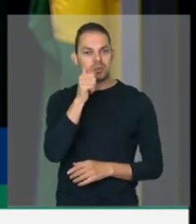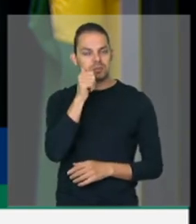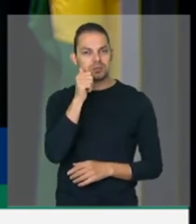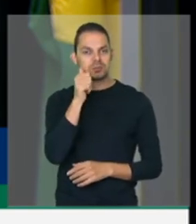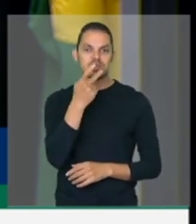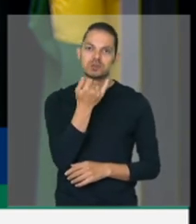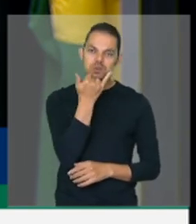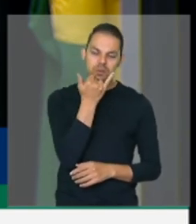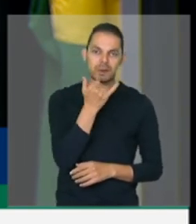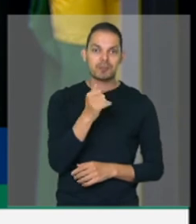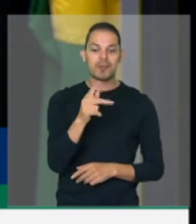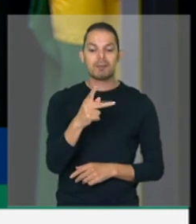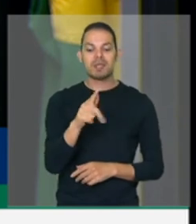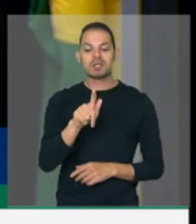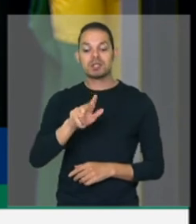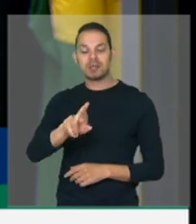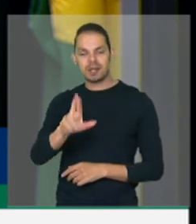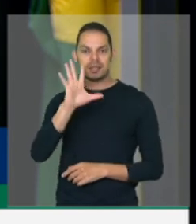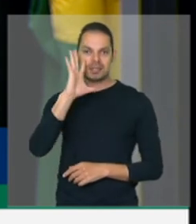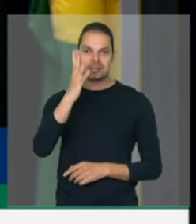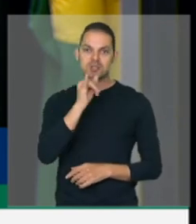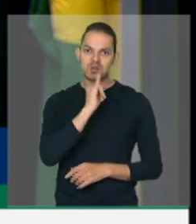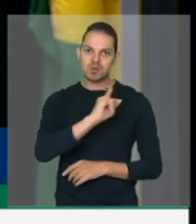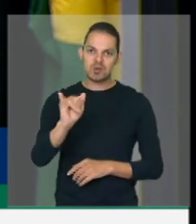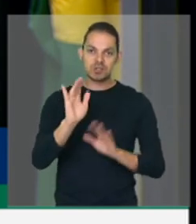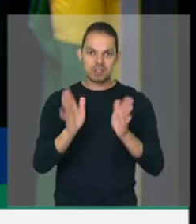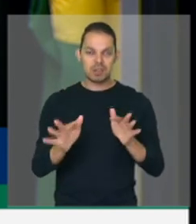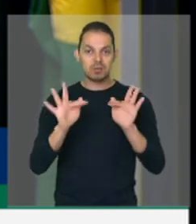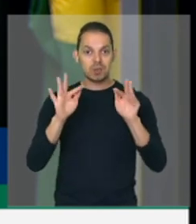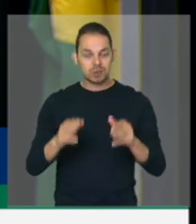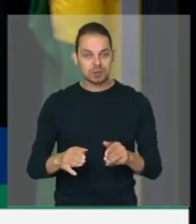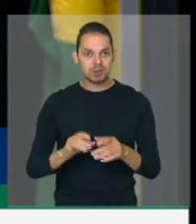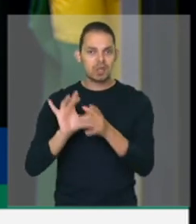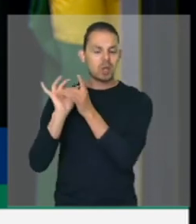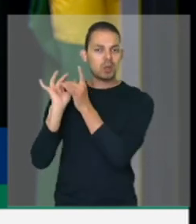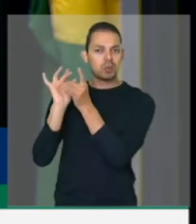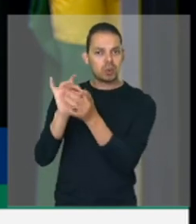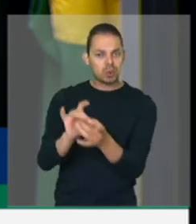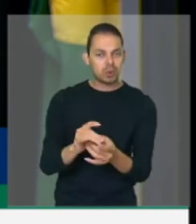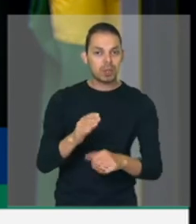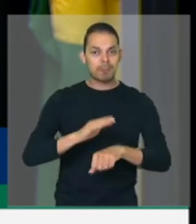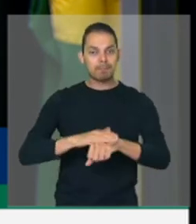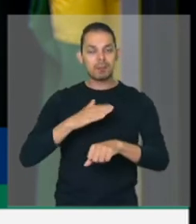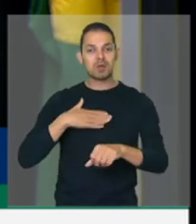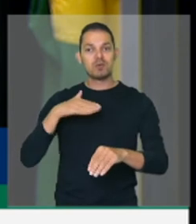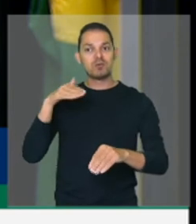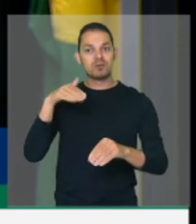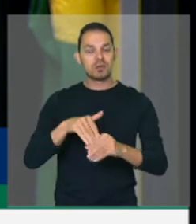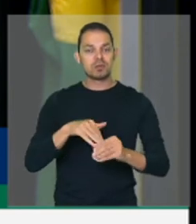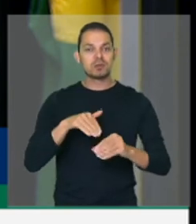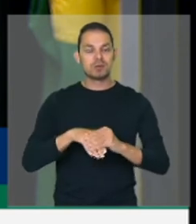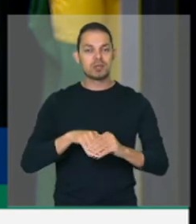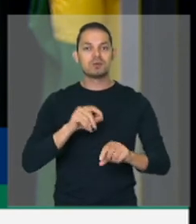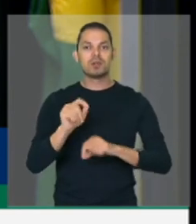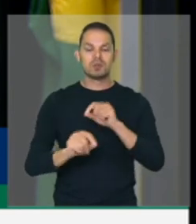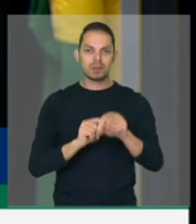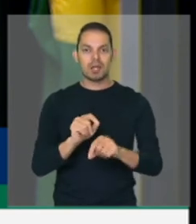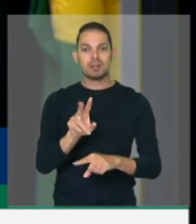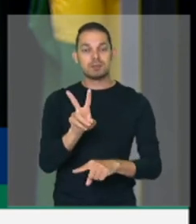Procuradoria-Geral da República. Por fim, ante o quadro, meu voto é pela